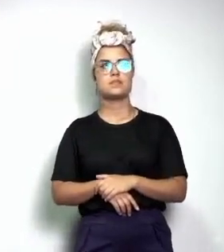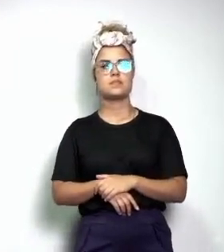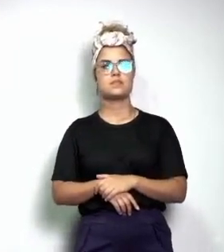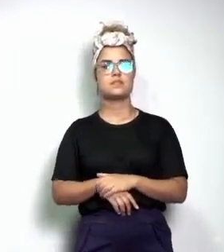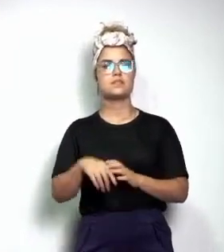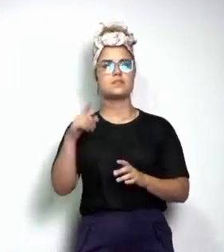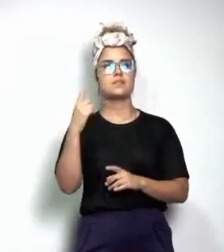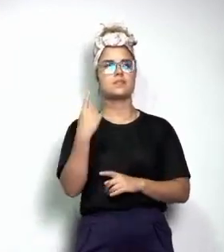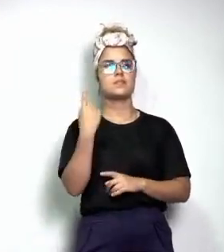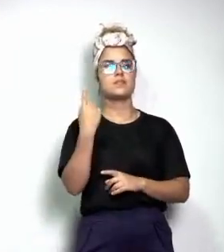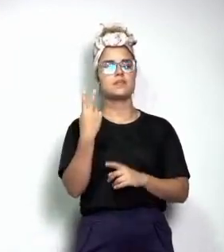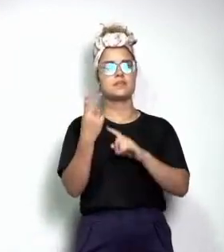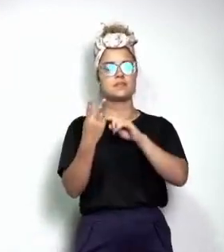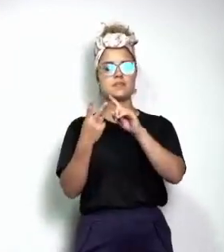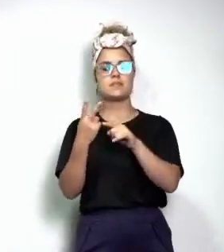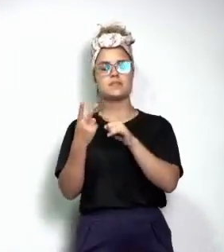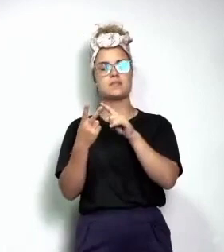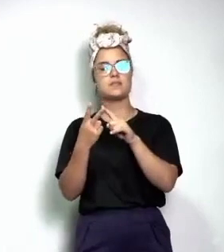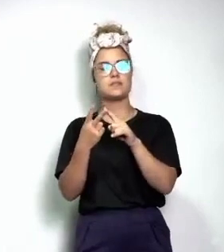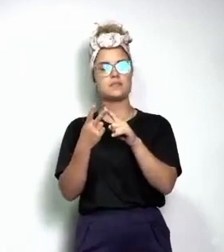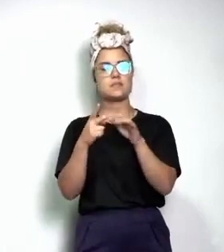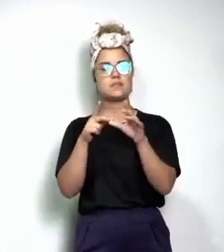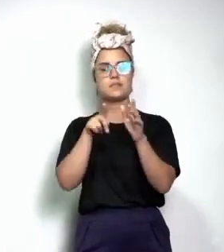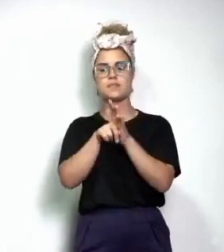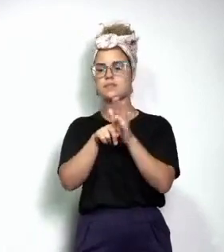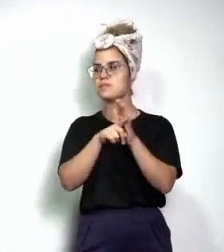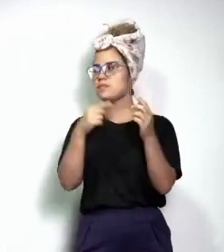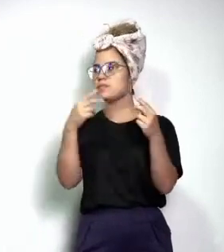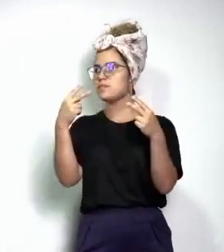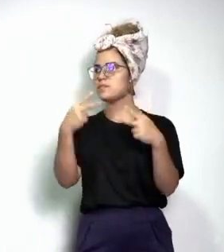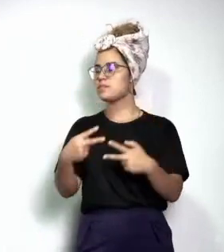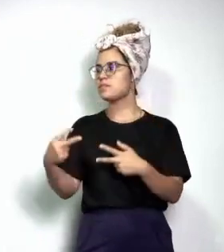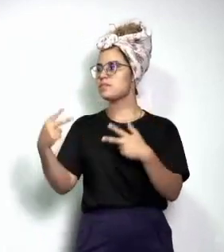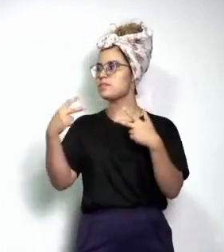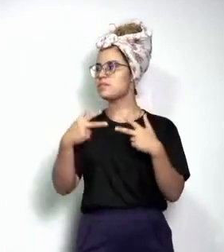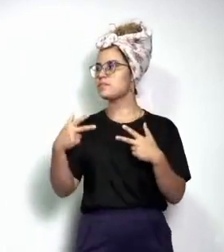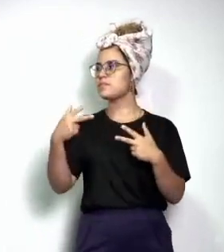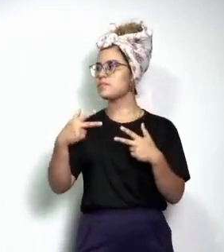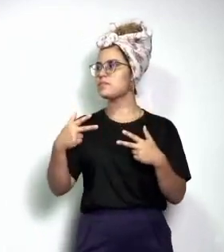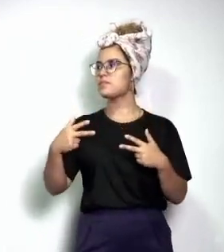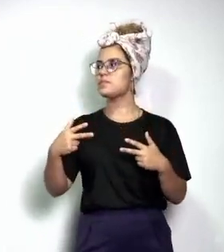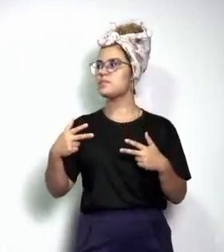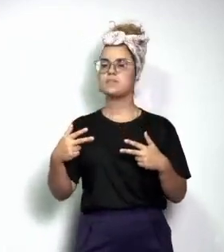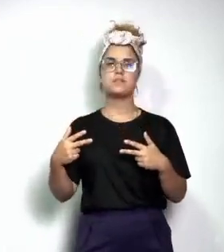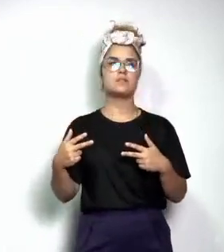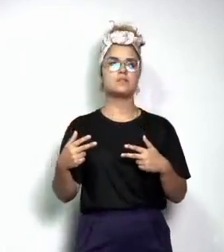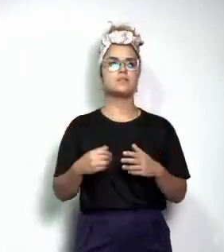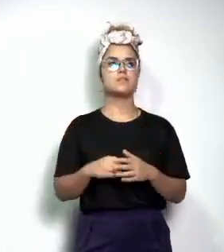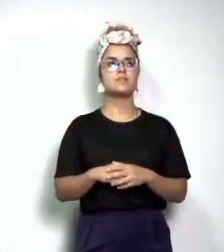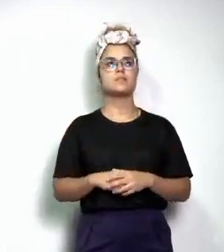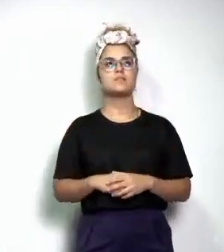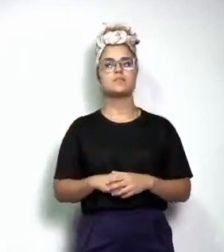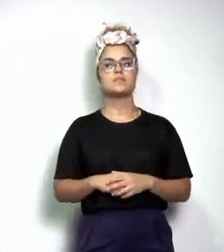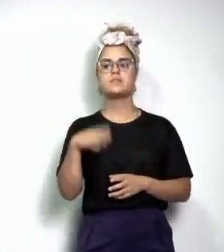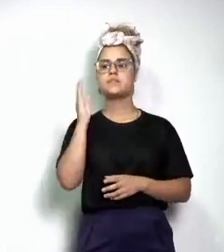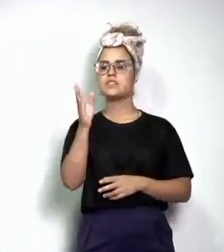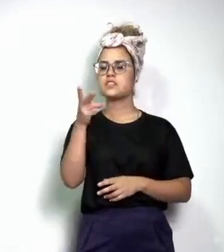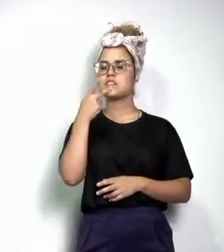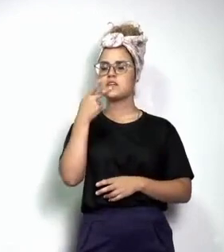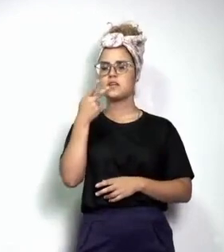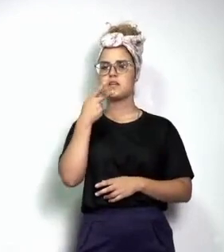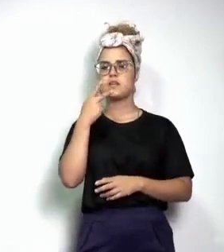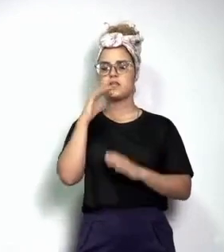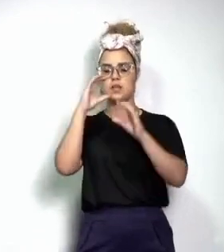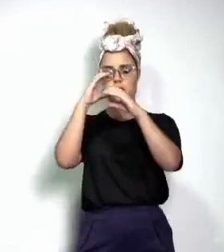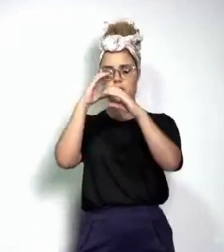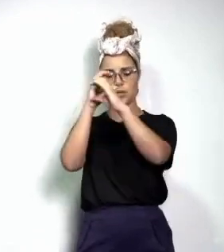Obrigada. Duas perguntas aqui do Zoom. Pode fazer agora? Pode fazer, Bruna? Pode, desculpa. Já que estamos falando de